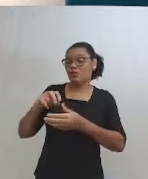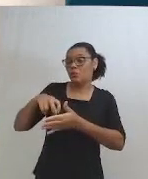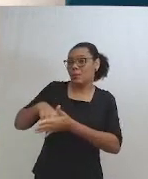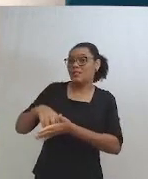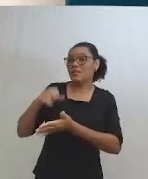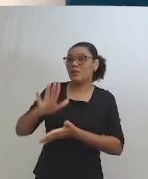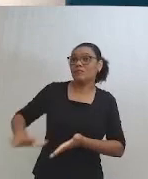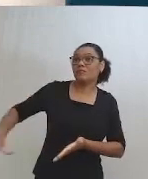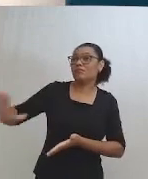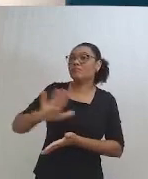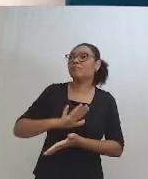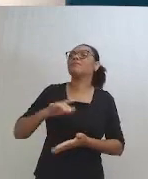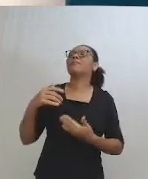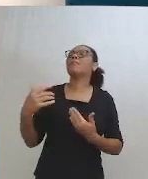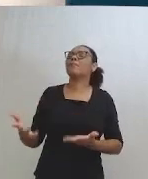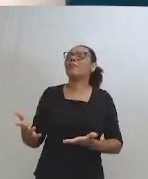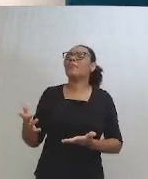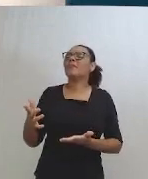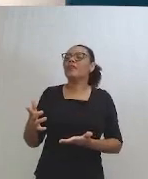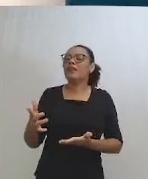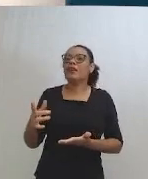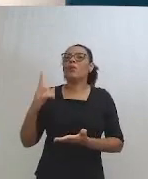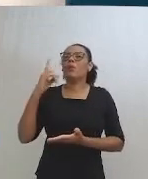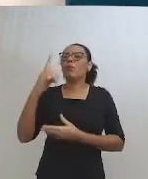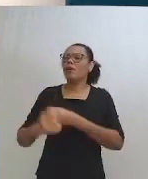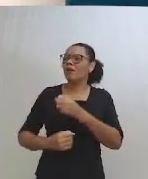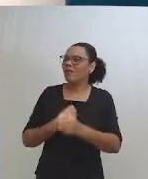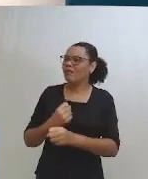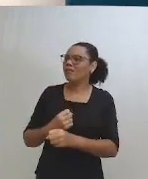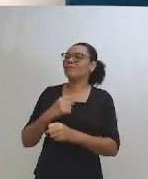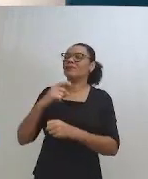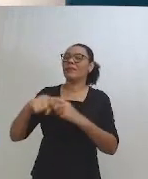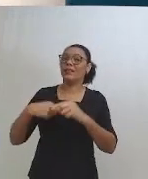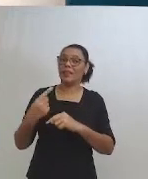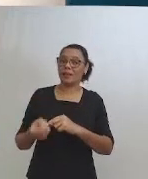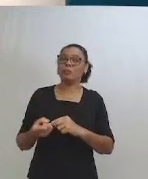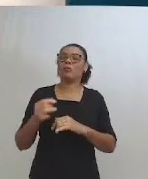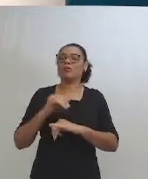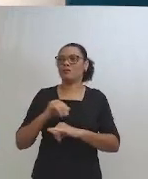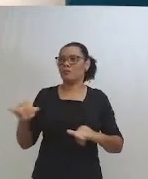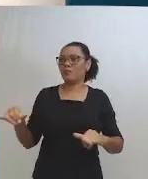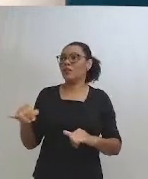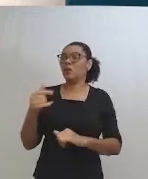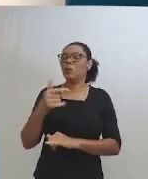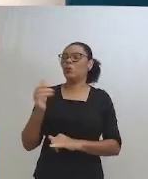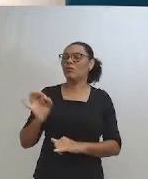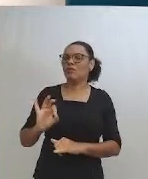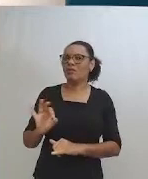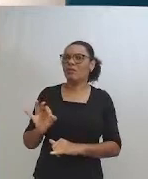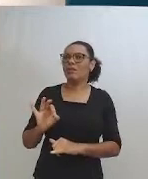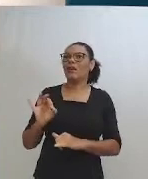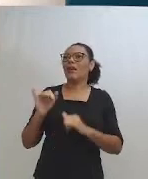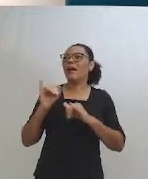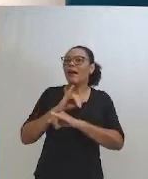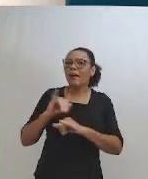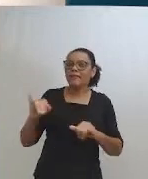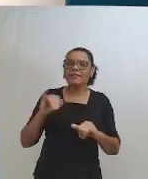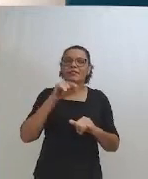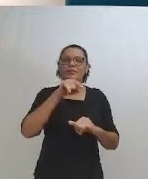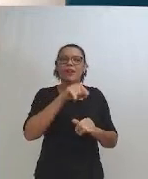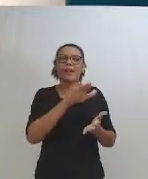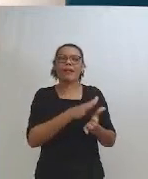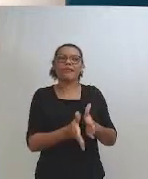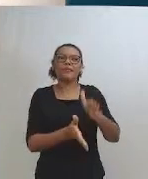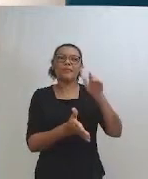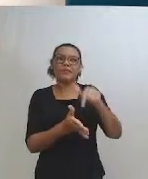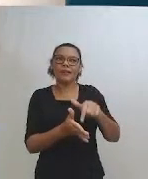configurado, bate a porta um ano depois da pronúncia e não há sequer notícia nos autos mesmo o nobre ministro pedindo,